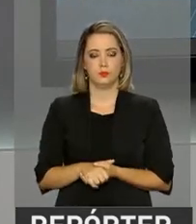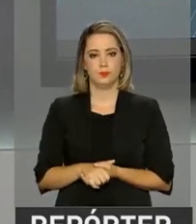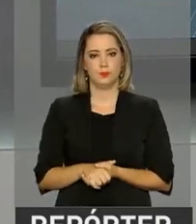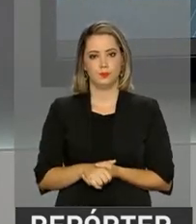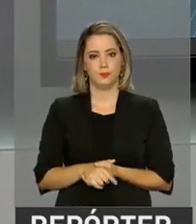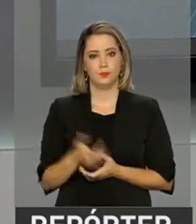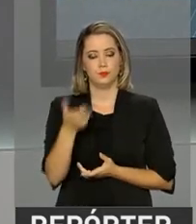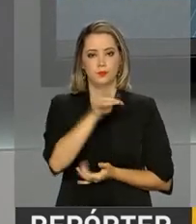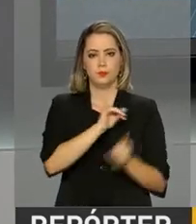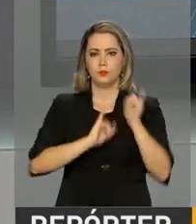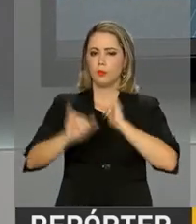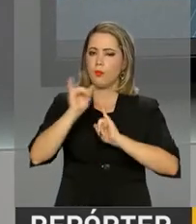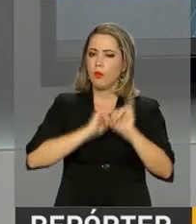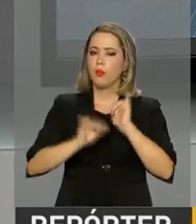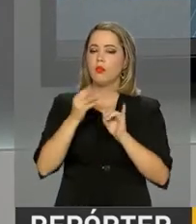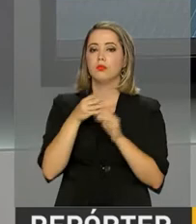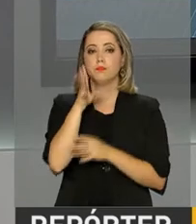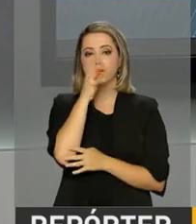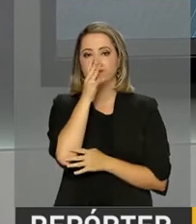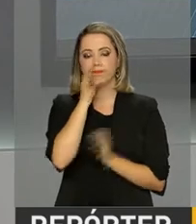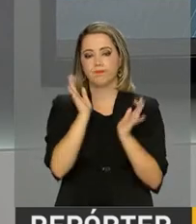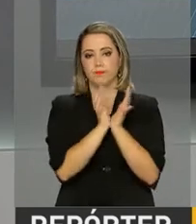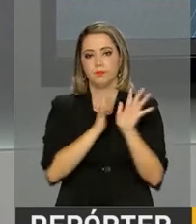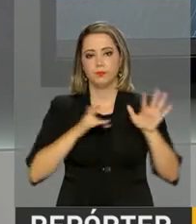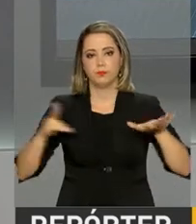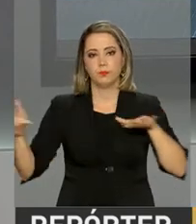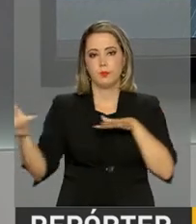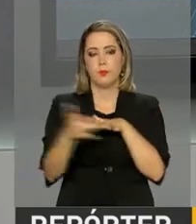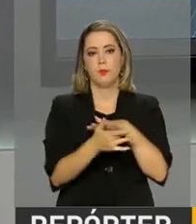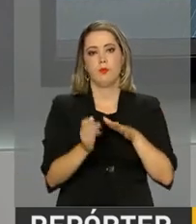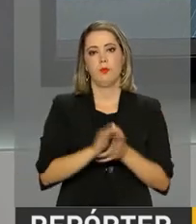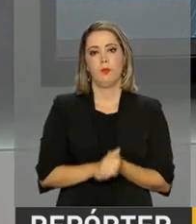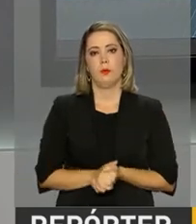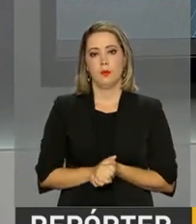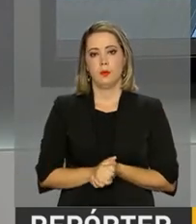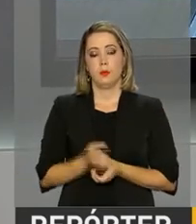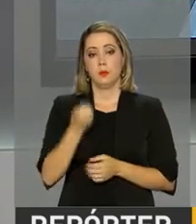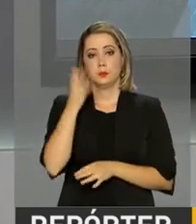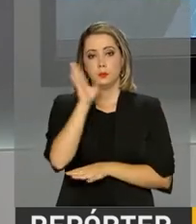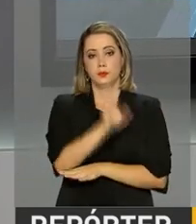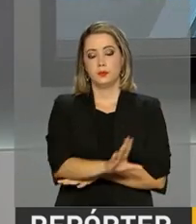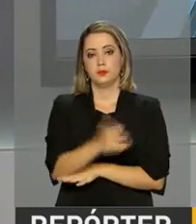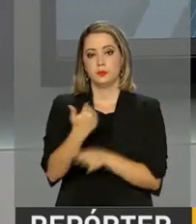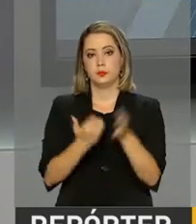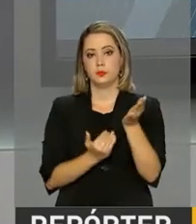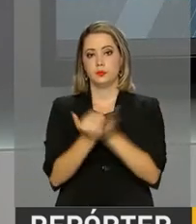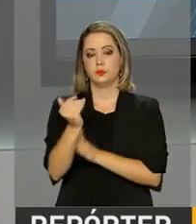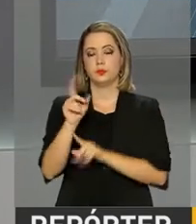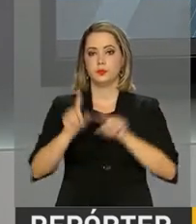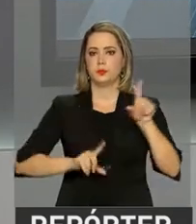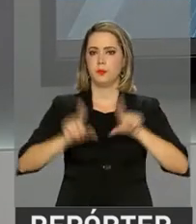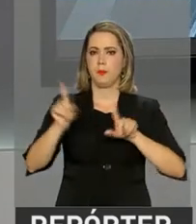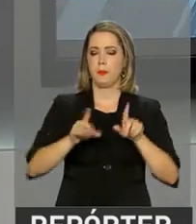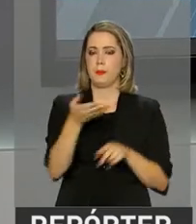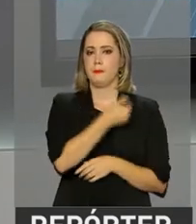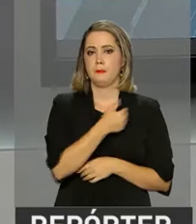NBR. Outras notícias você acompanha em nossas redes sociais. Uma ótima tarde para você e continue com a